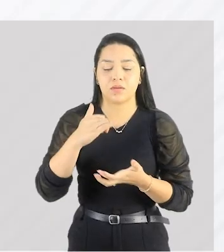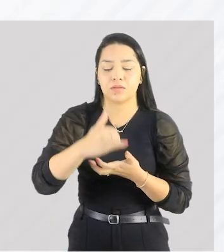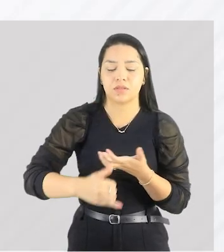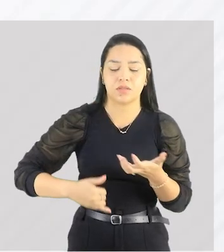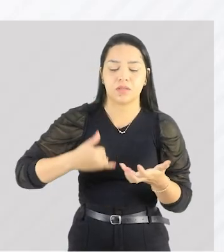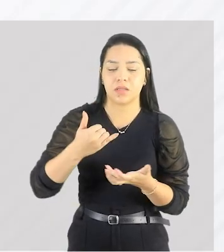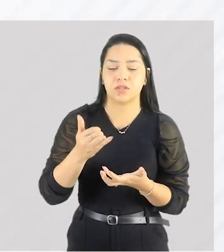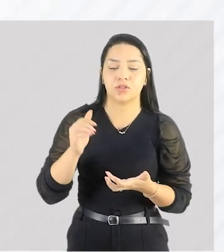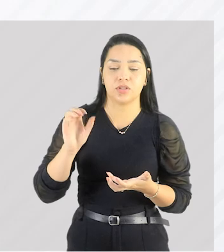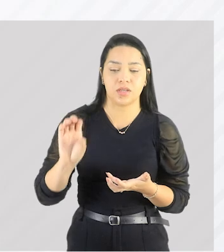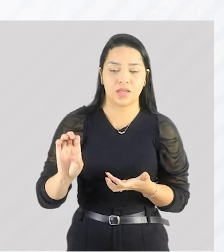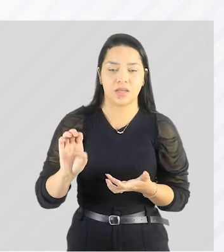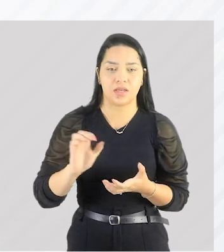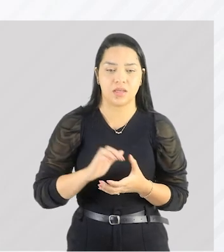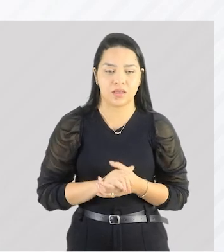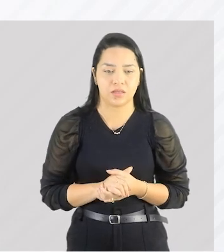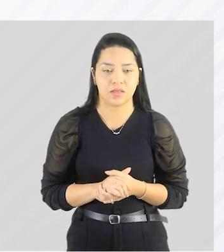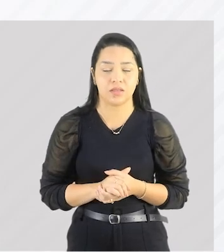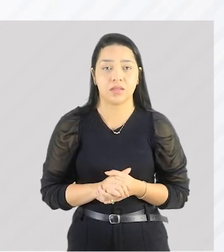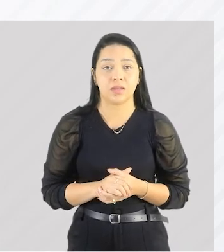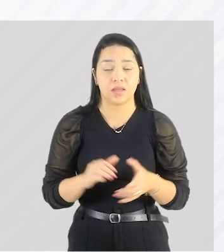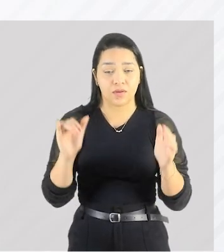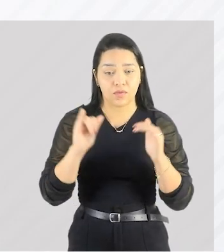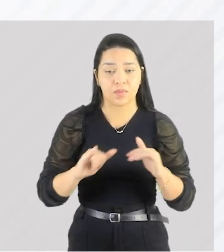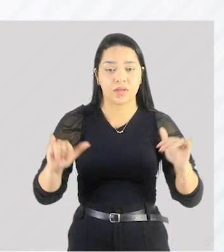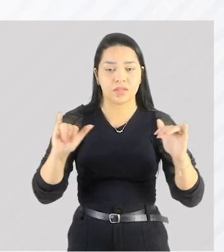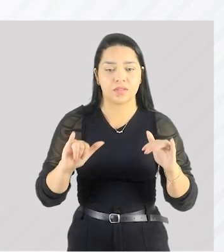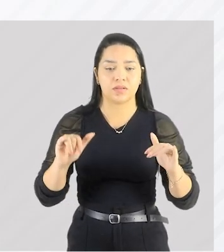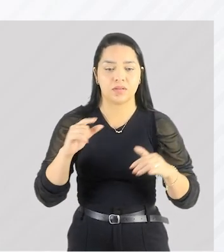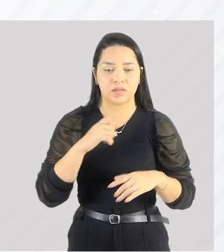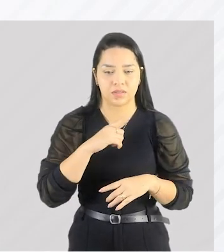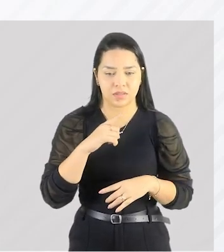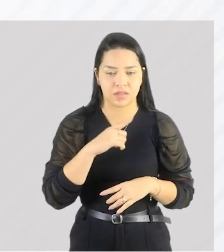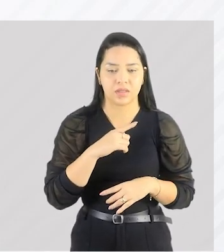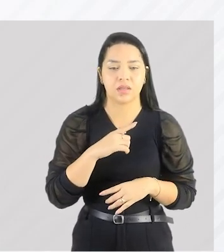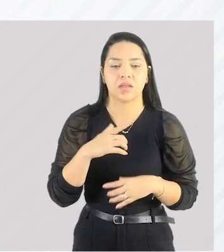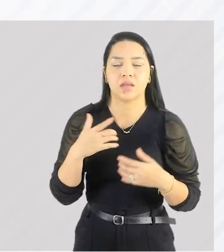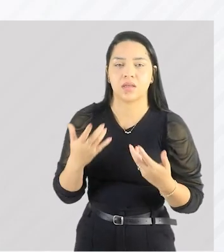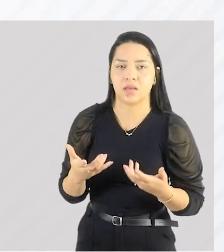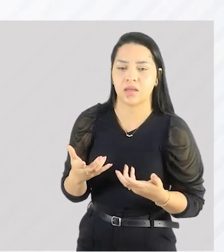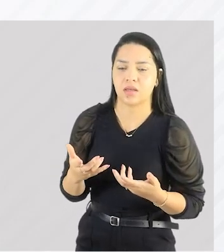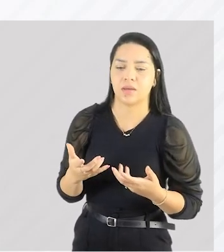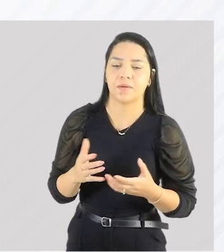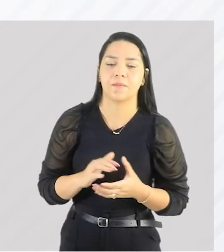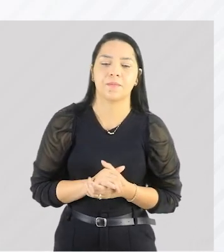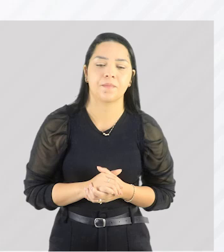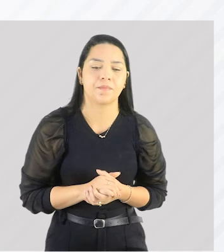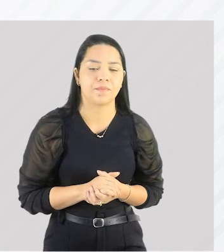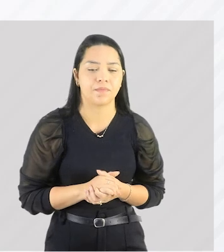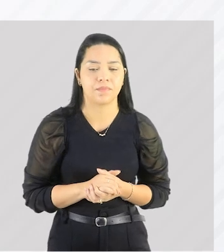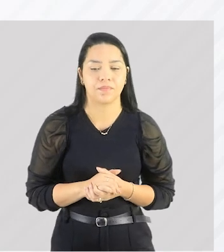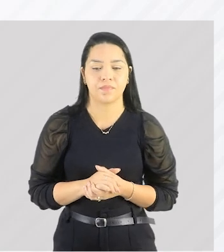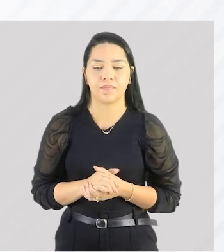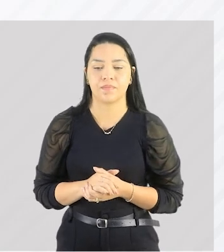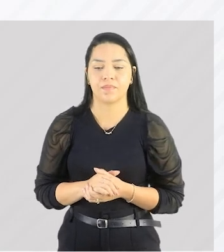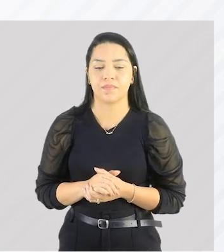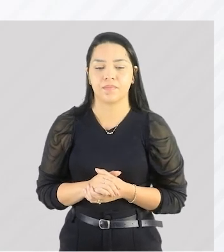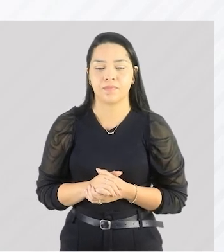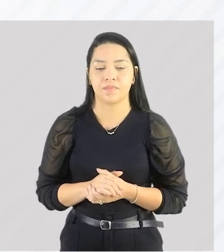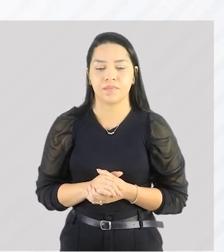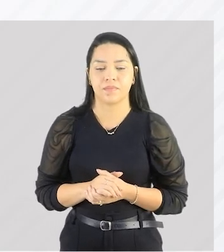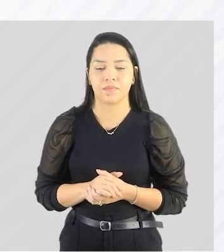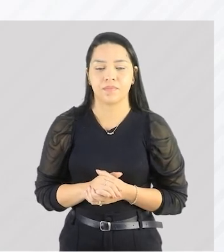E é quem é o mais próximo da Terra, certo? Então, olha só, quem é que tem a maior